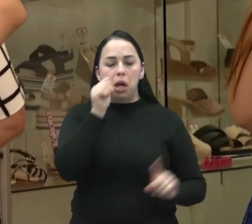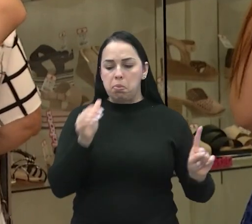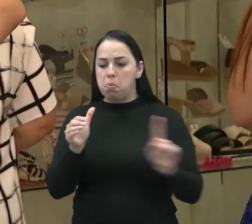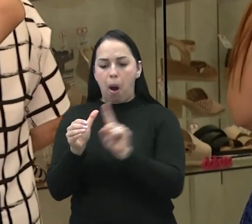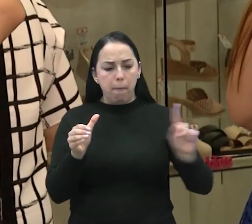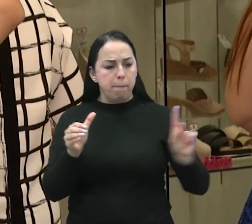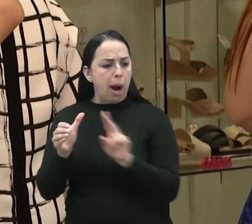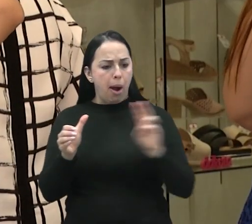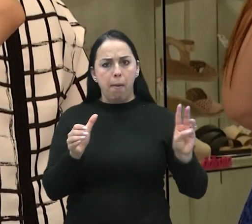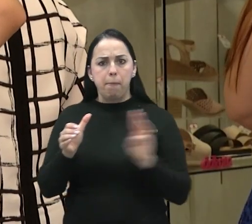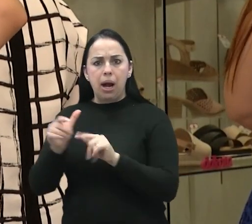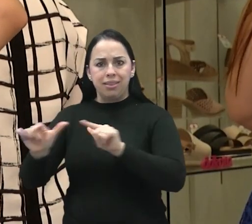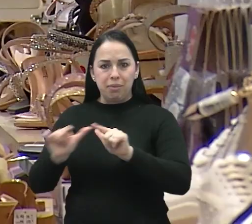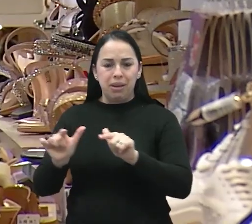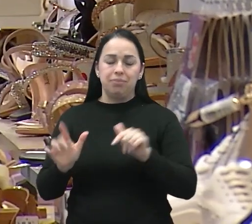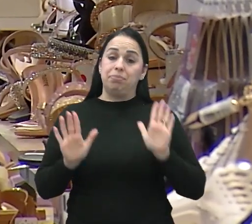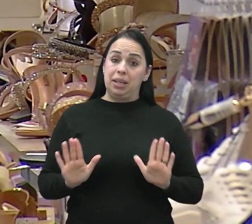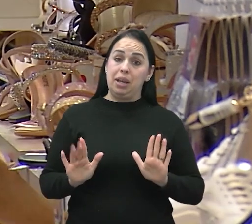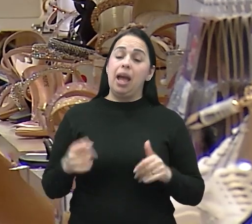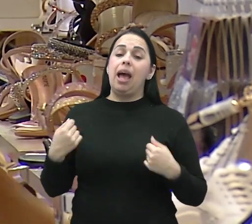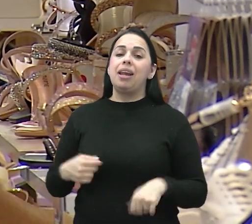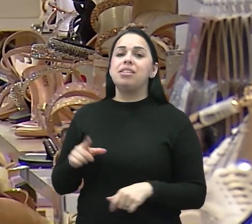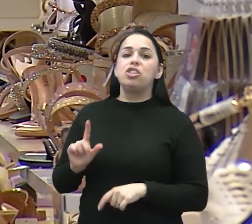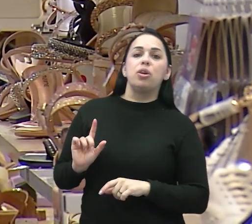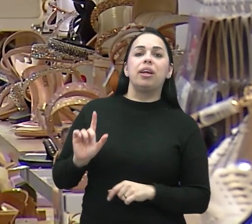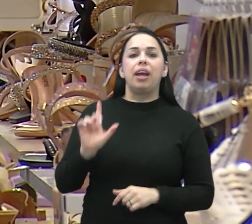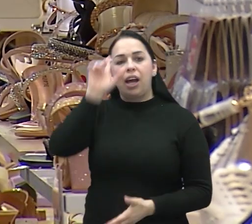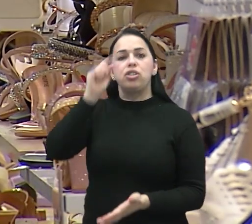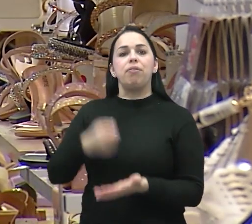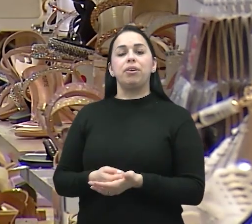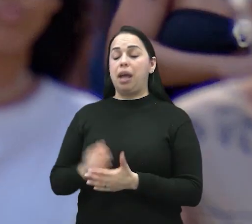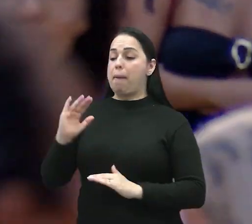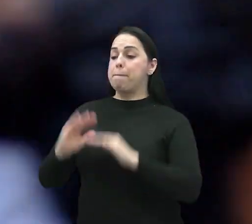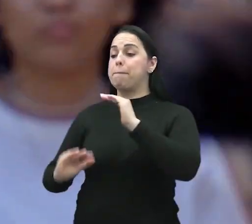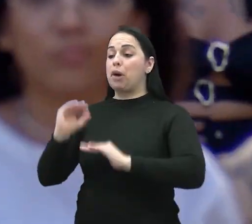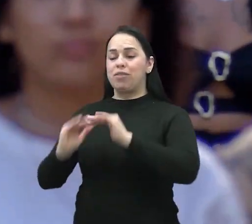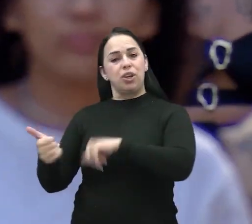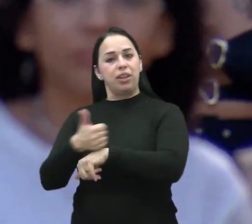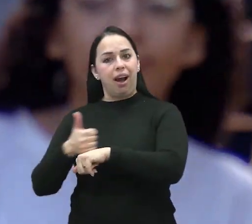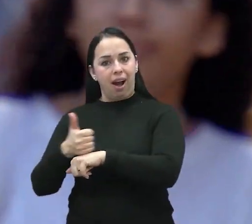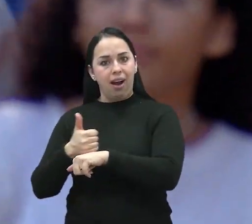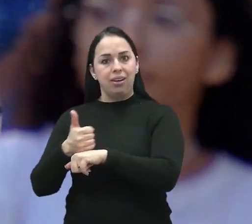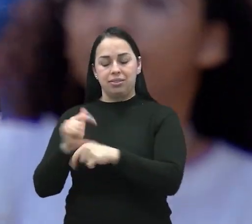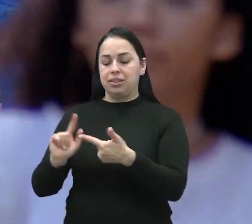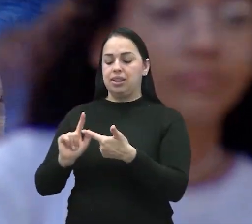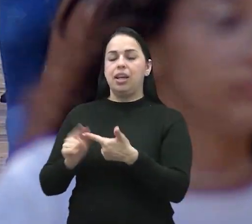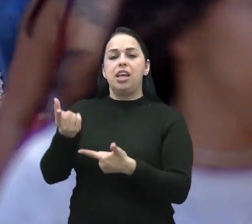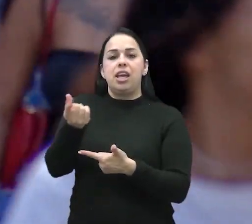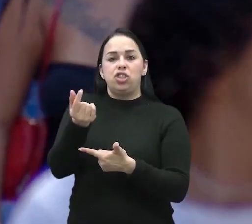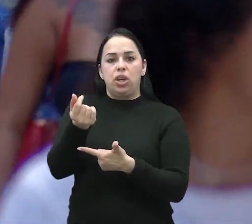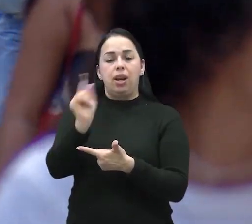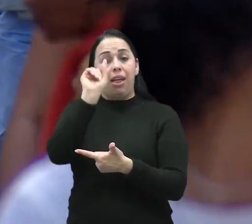presença feminina no mercado de trabalho, antes de serem mães, elas preferem buscar por realização profissional